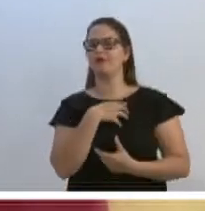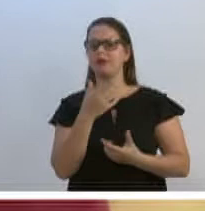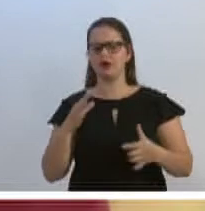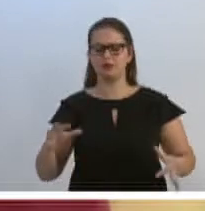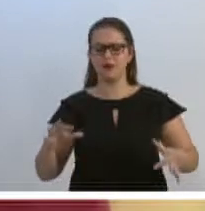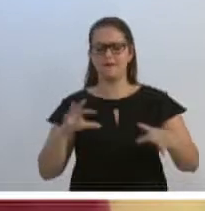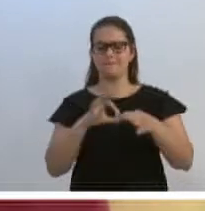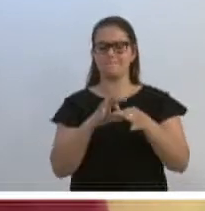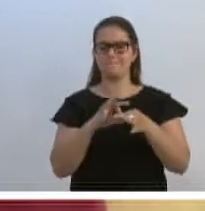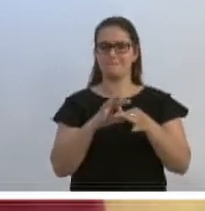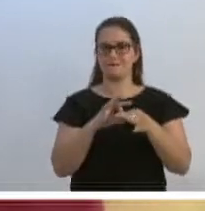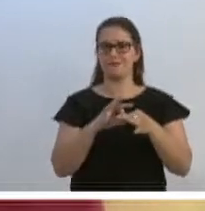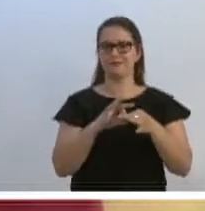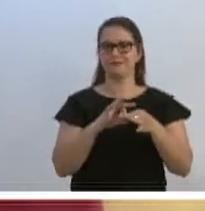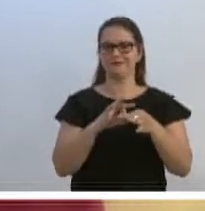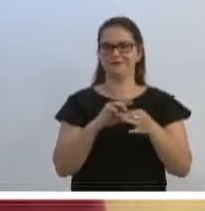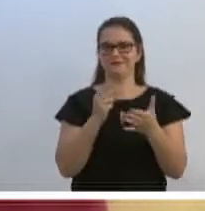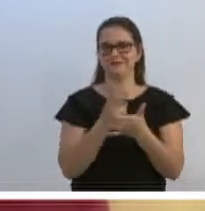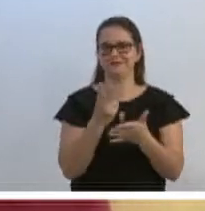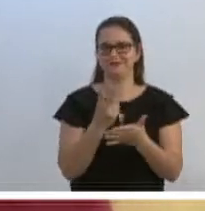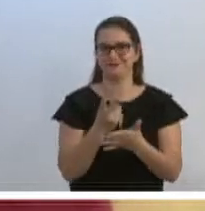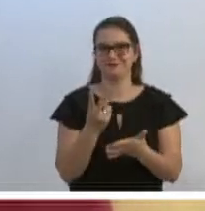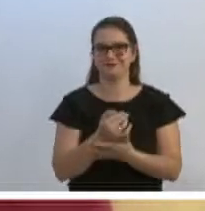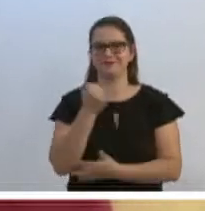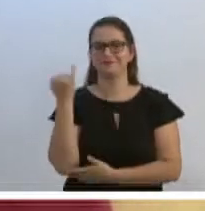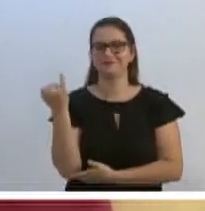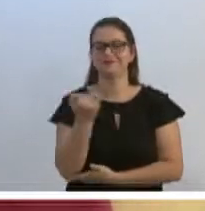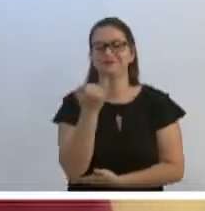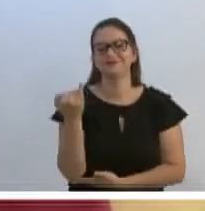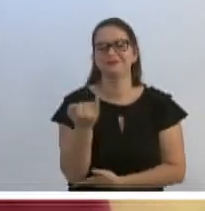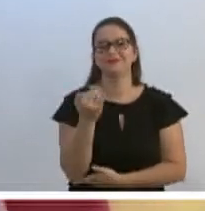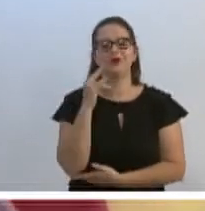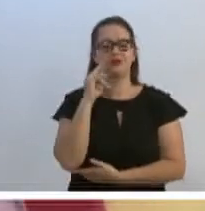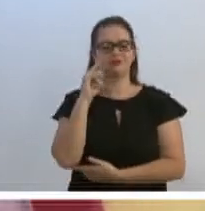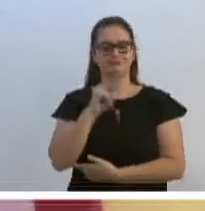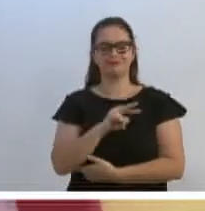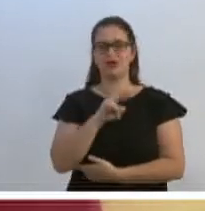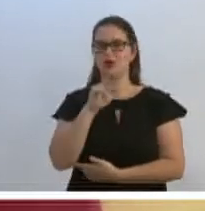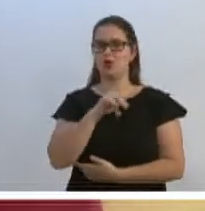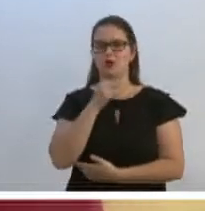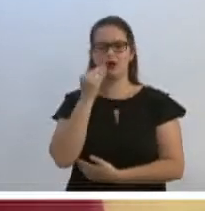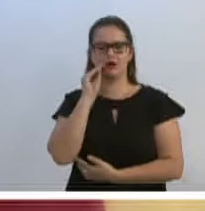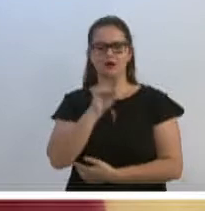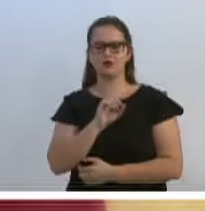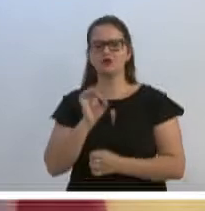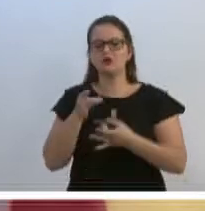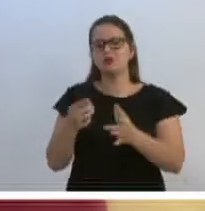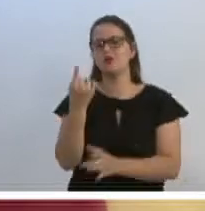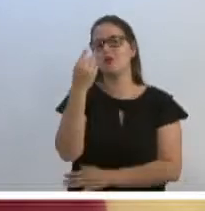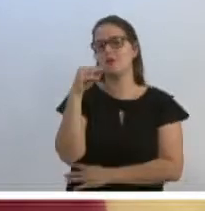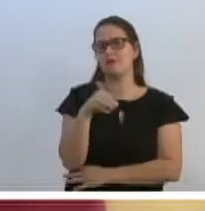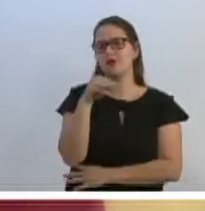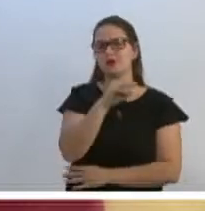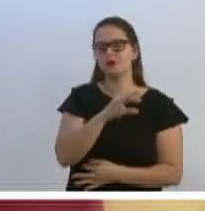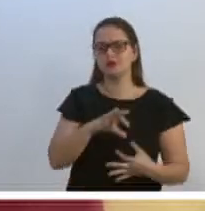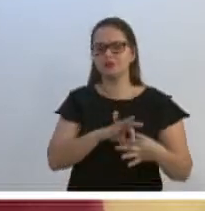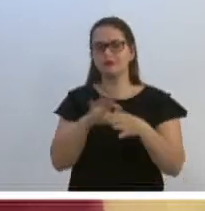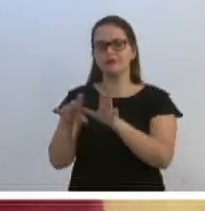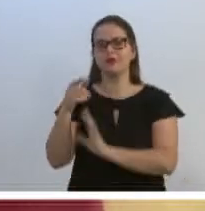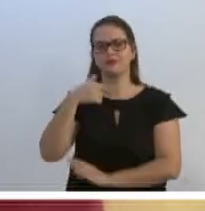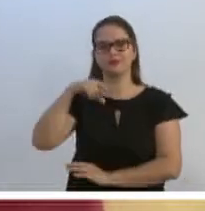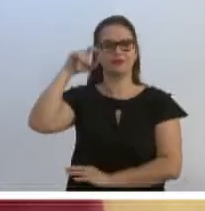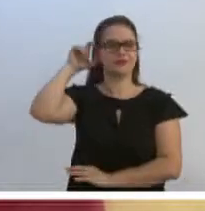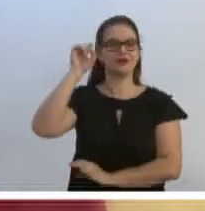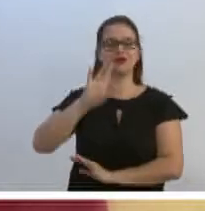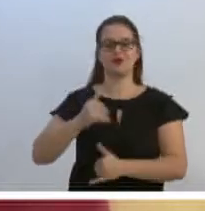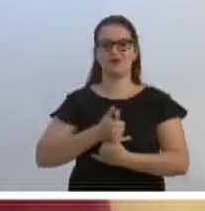unidos e sempre muito importante sempre fazer o bem e não olhar a quem beleza sobrou um minuto sendo meu amigo e as mantas